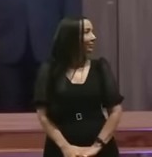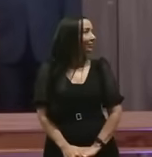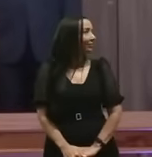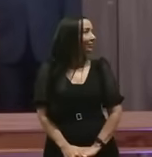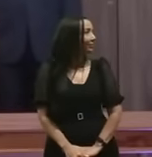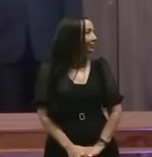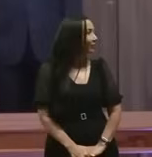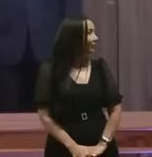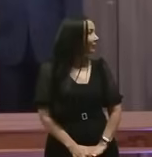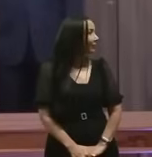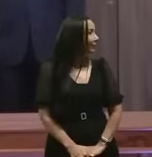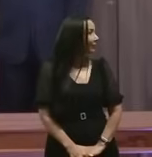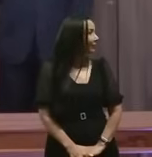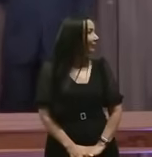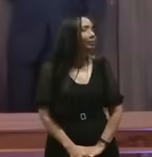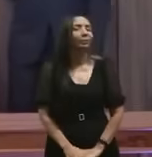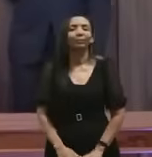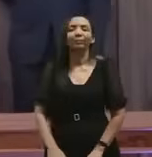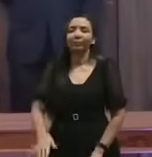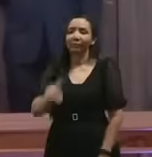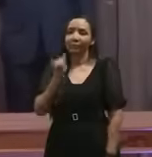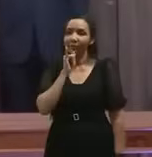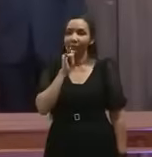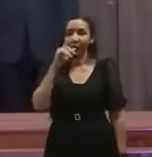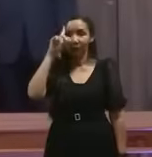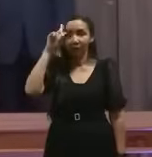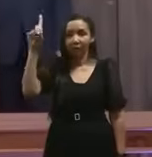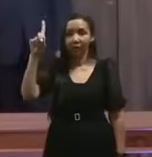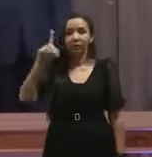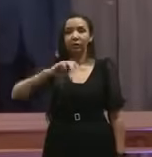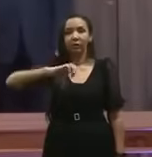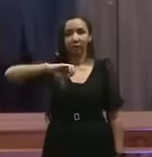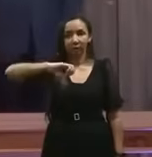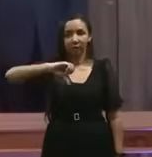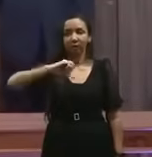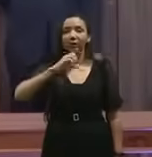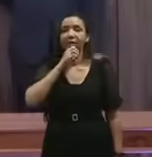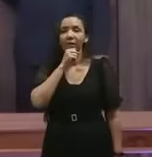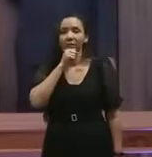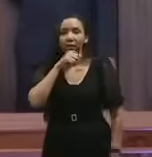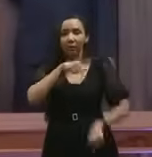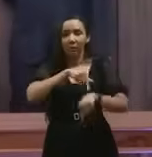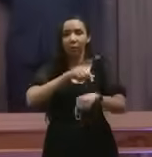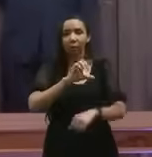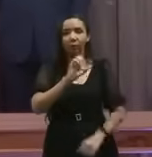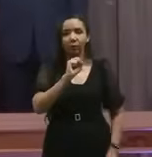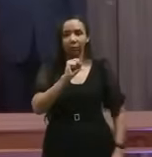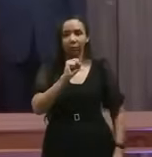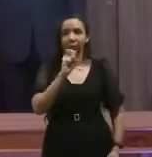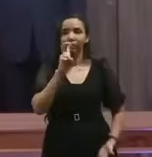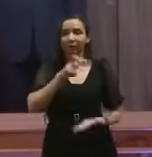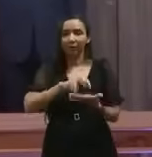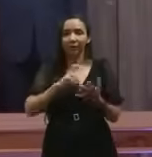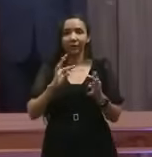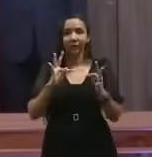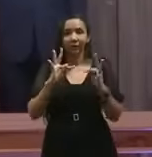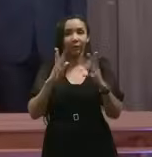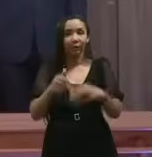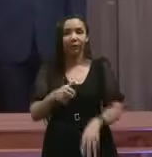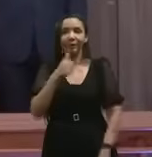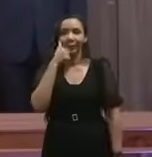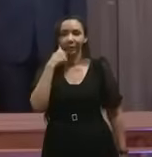né ah dia 9 né sábado dia 9 8 da manhã todas as mulheres aqui de